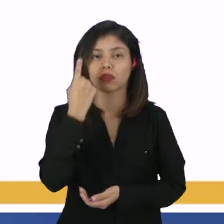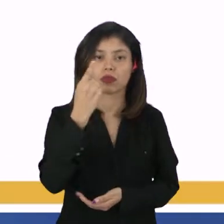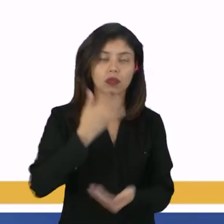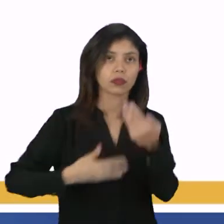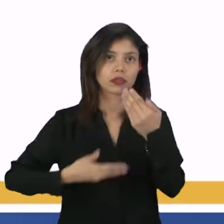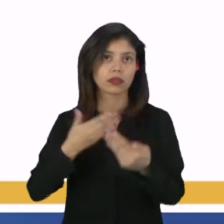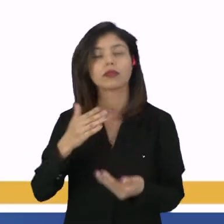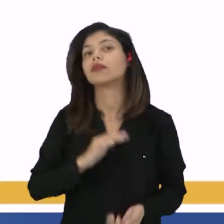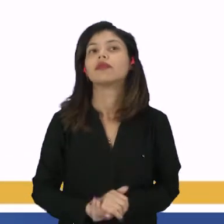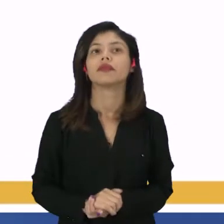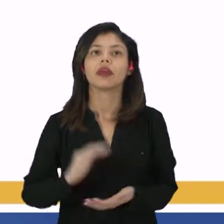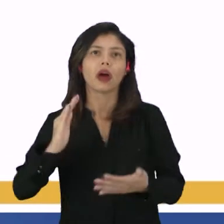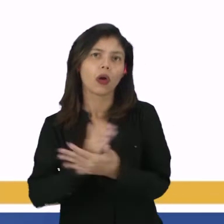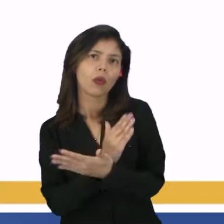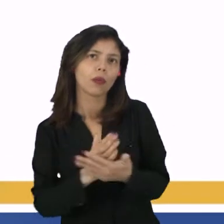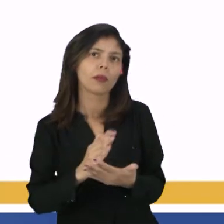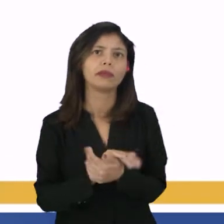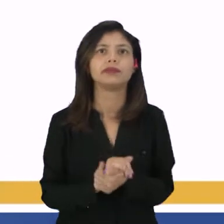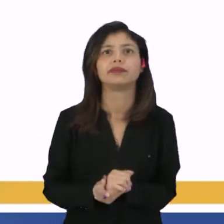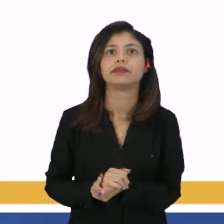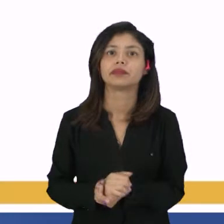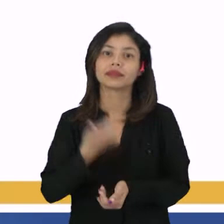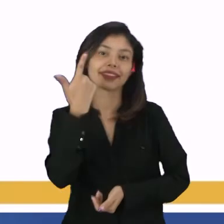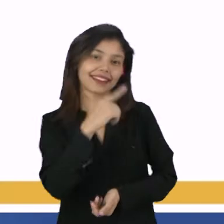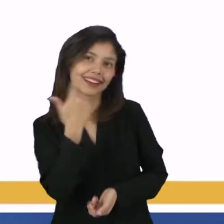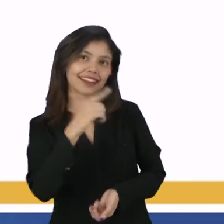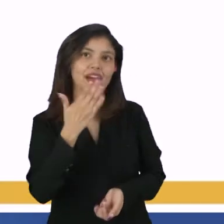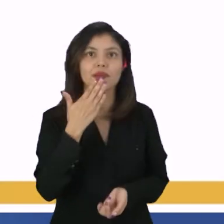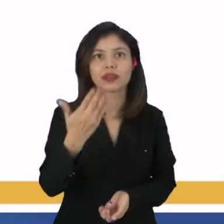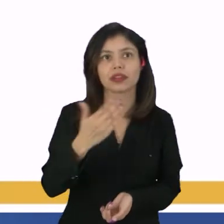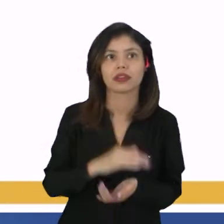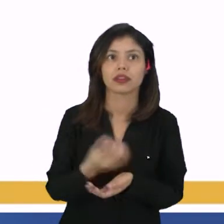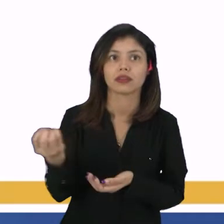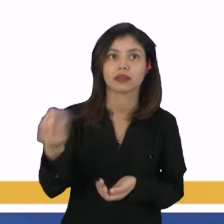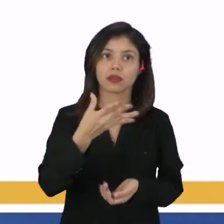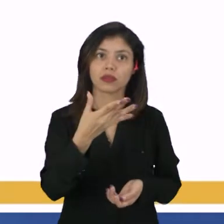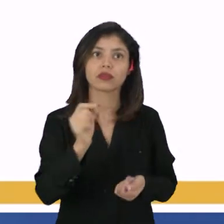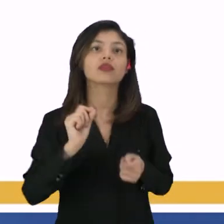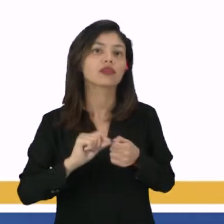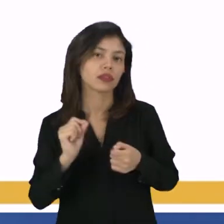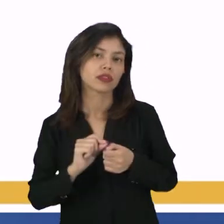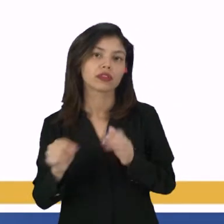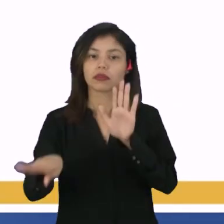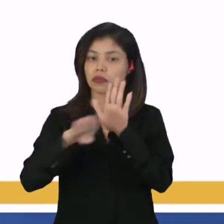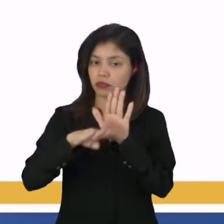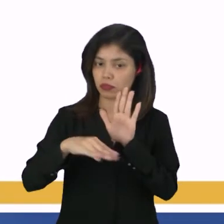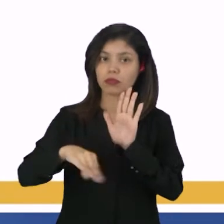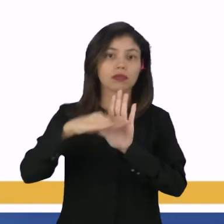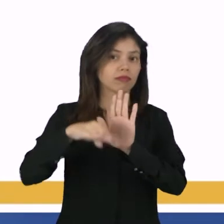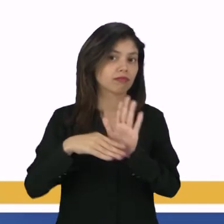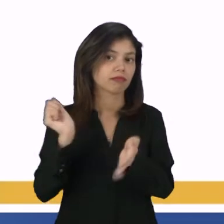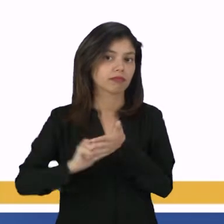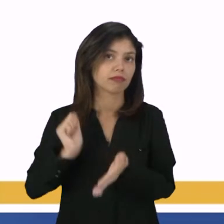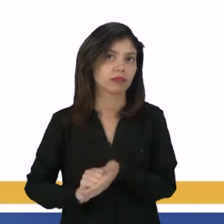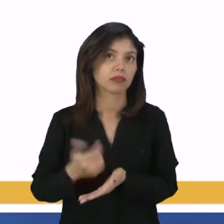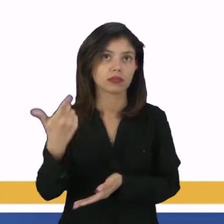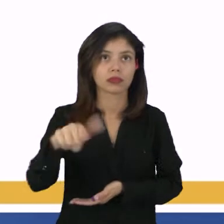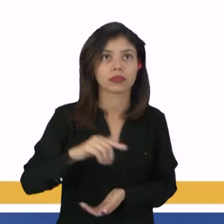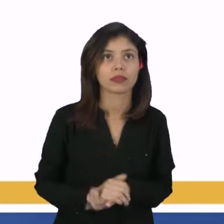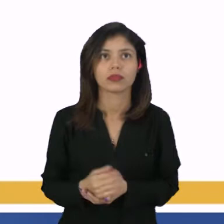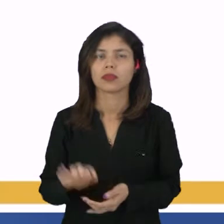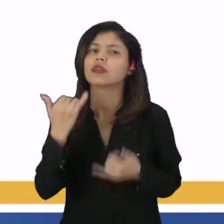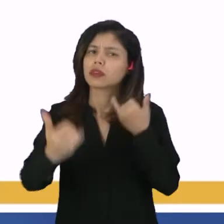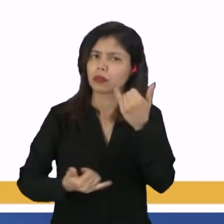compartilhou. Alguns de seus contatos comentaram rindo e pedindo que novos comentários fossem postados.